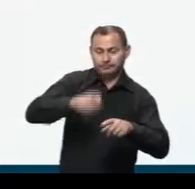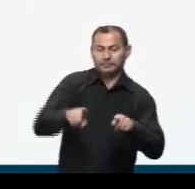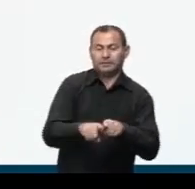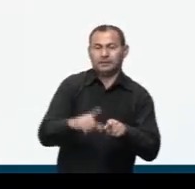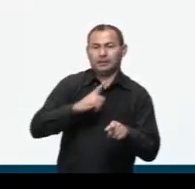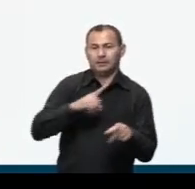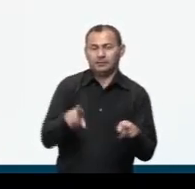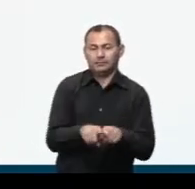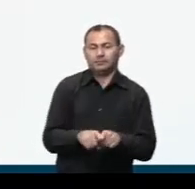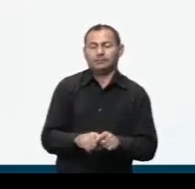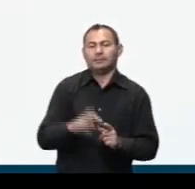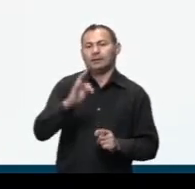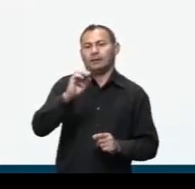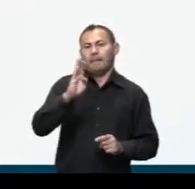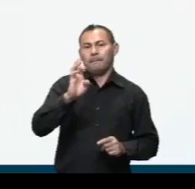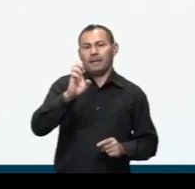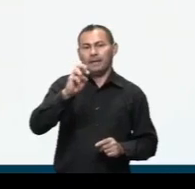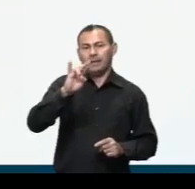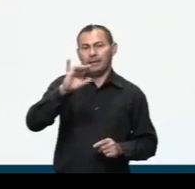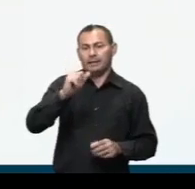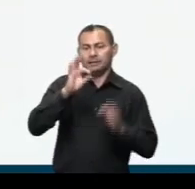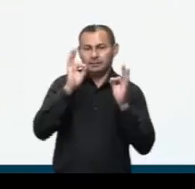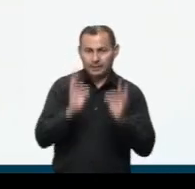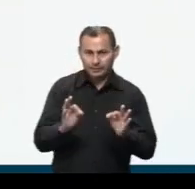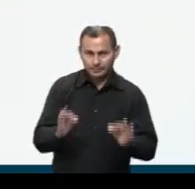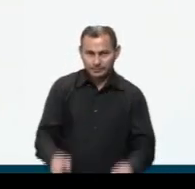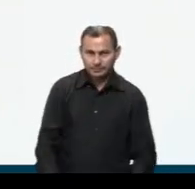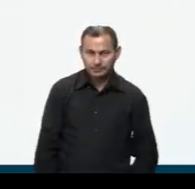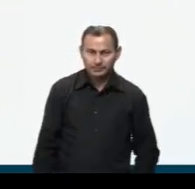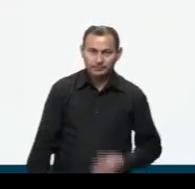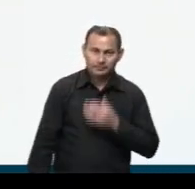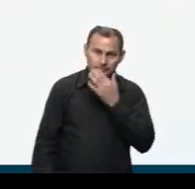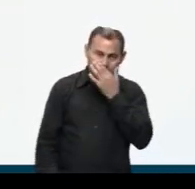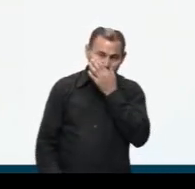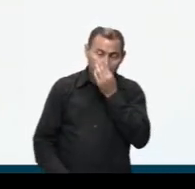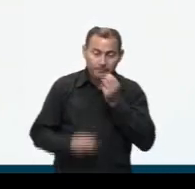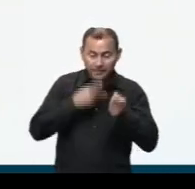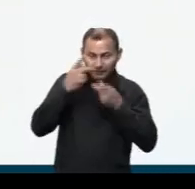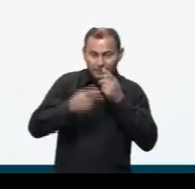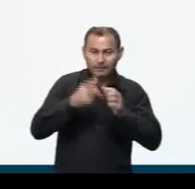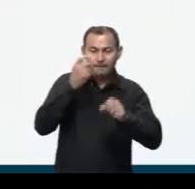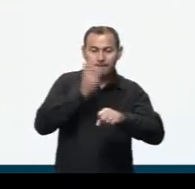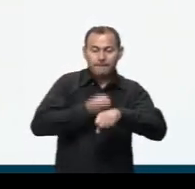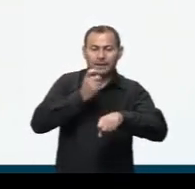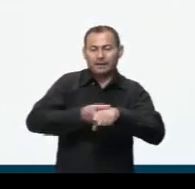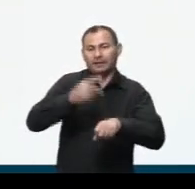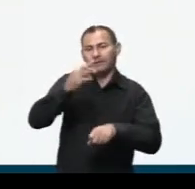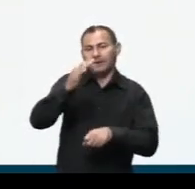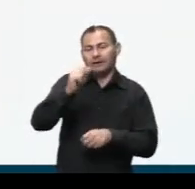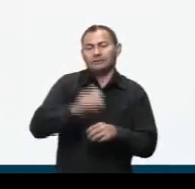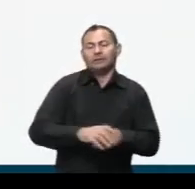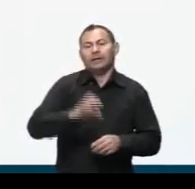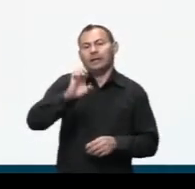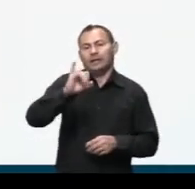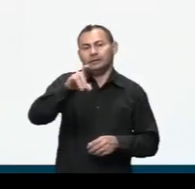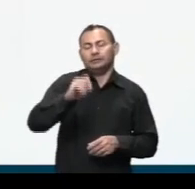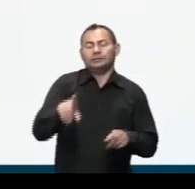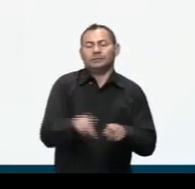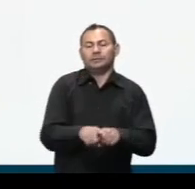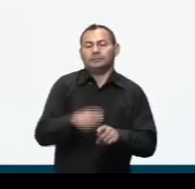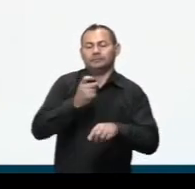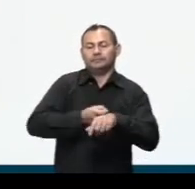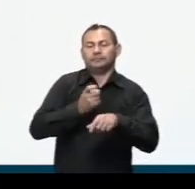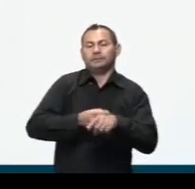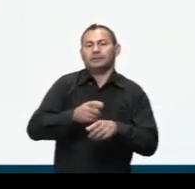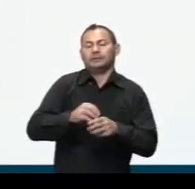vai ter as tabeiras aqui. Bom, aqui ele fala sobre o prego da face, o prego do eixo, o prego